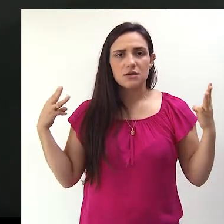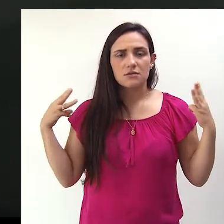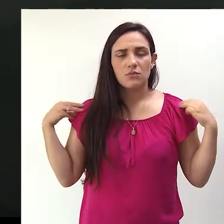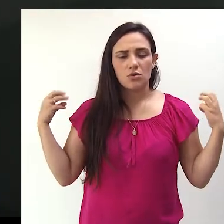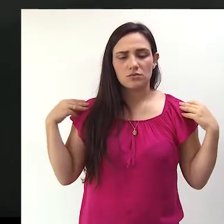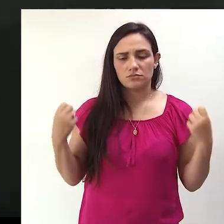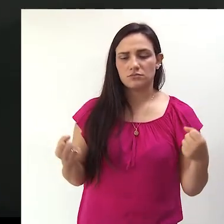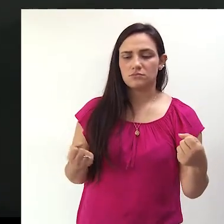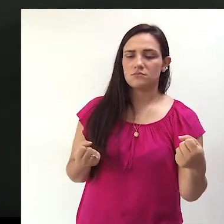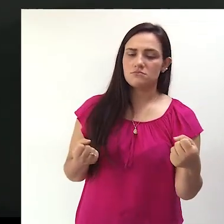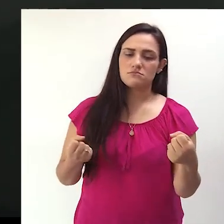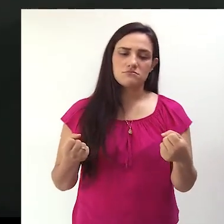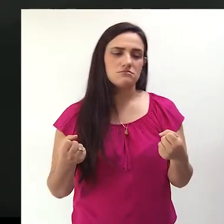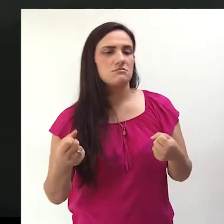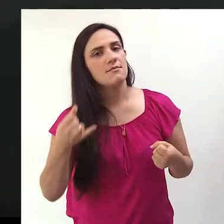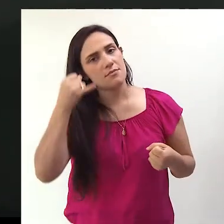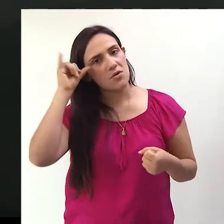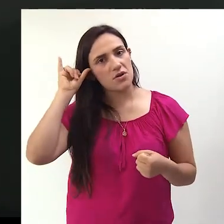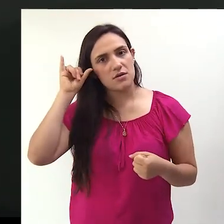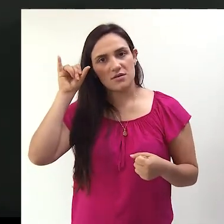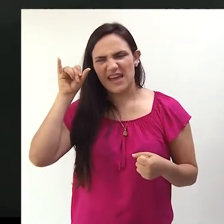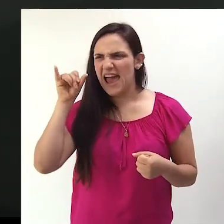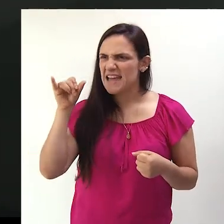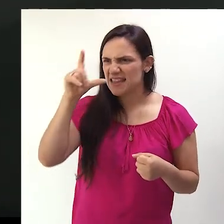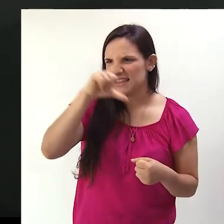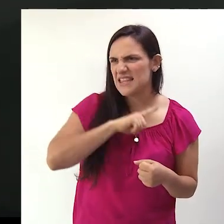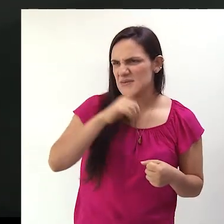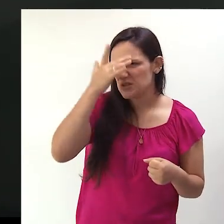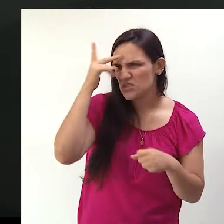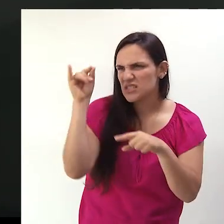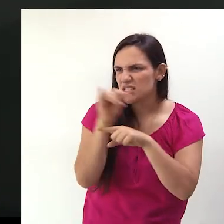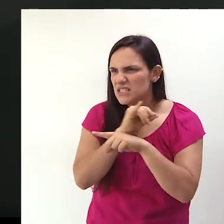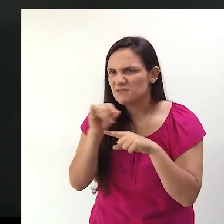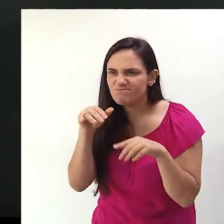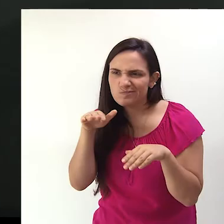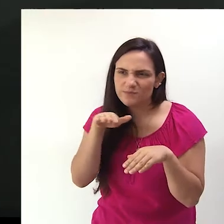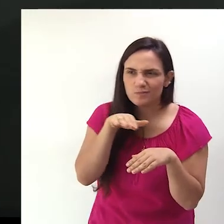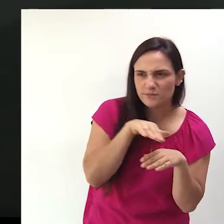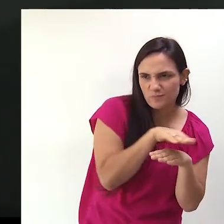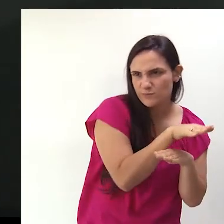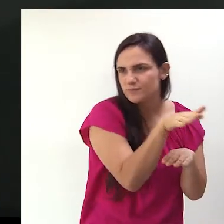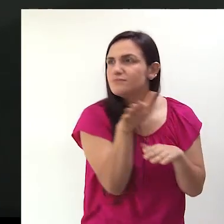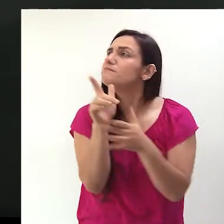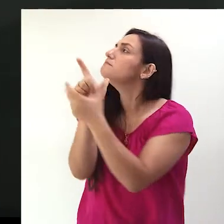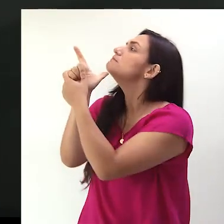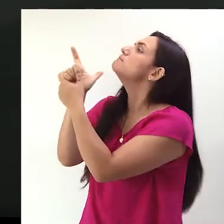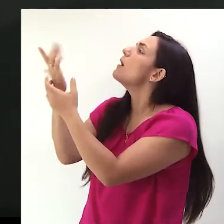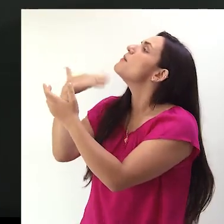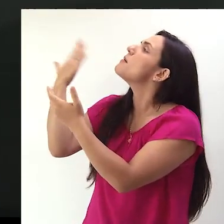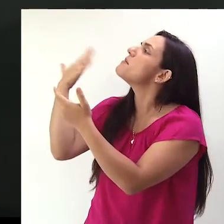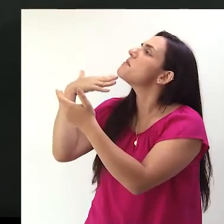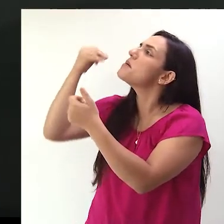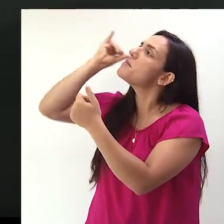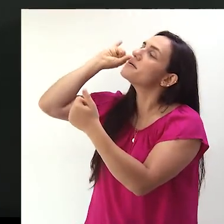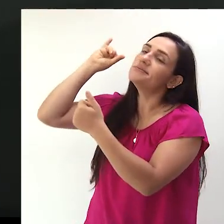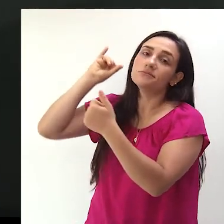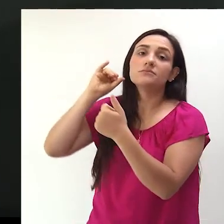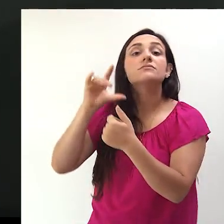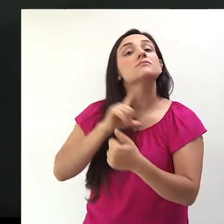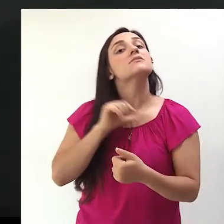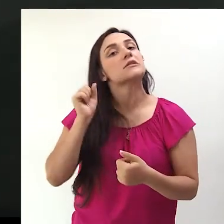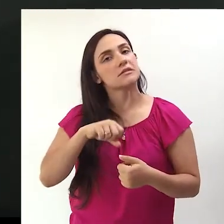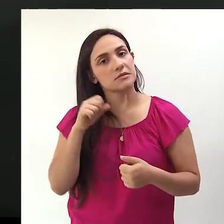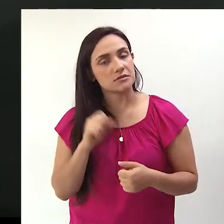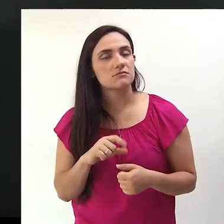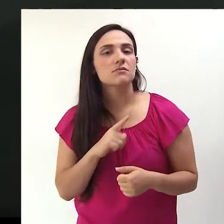Existe uma preocupação, lógico, né, acerca de eventuais ciclos de movimentação e subida